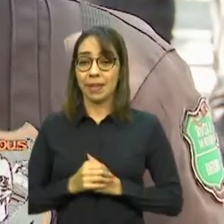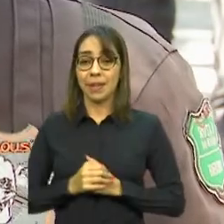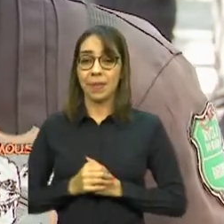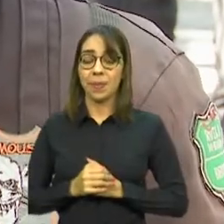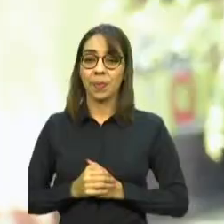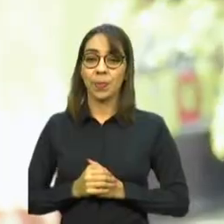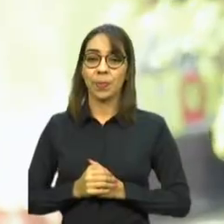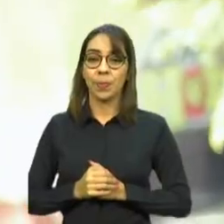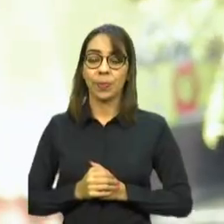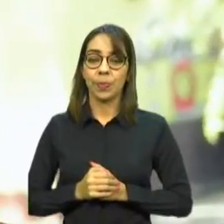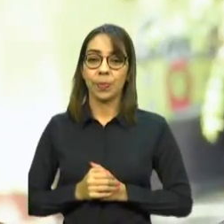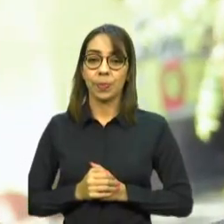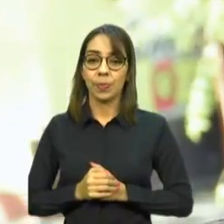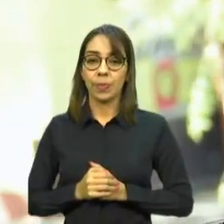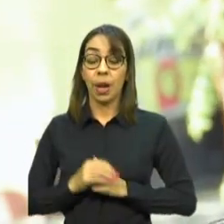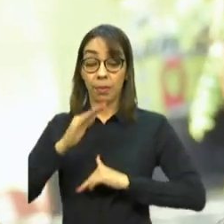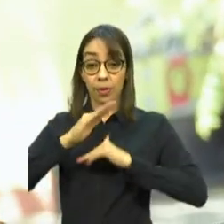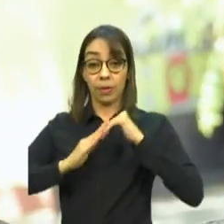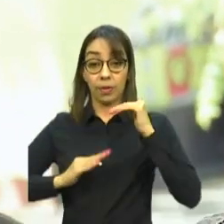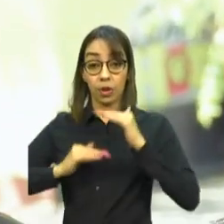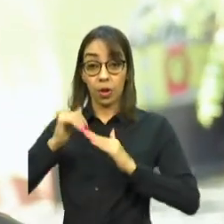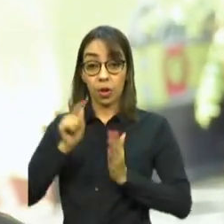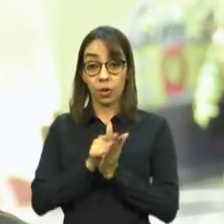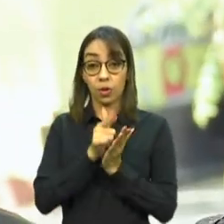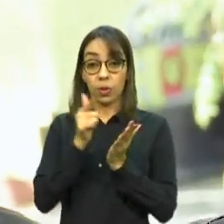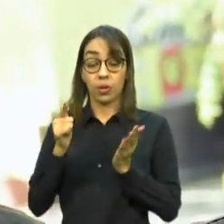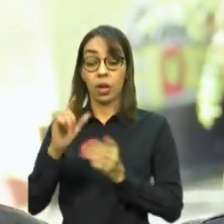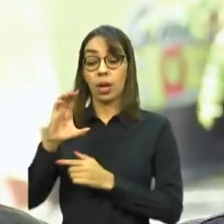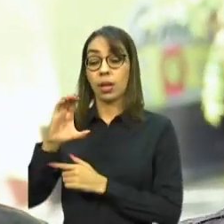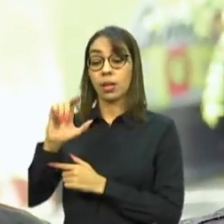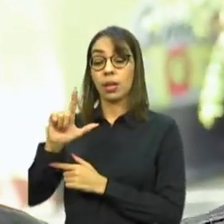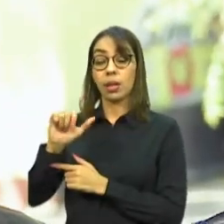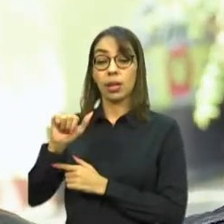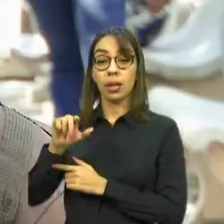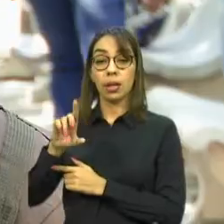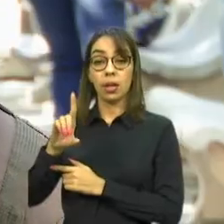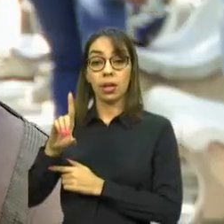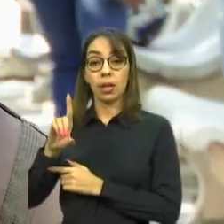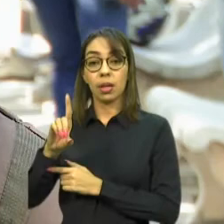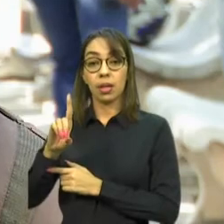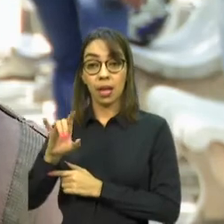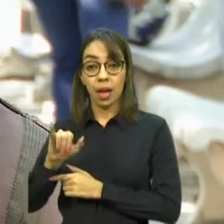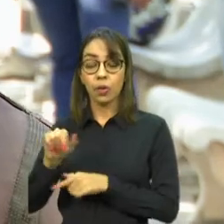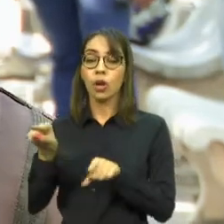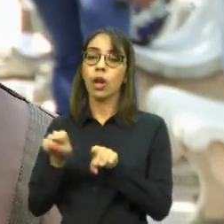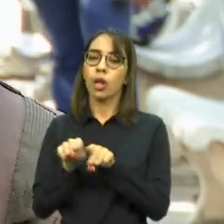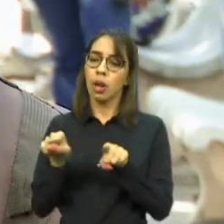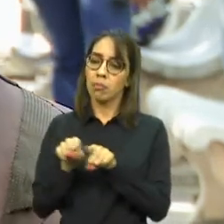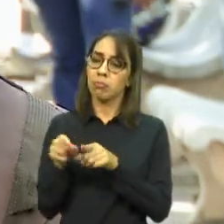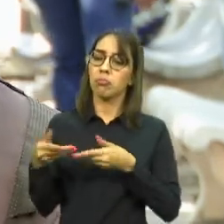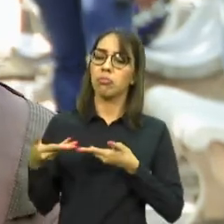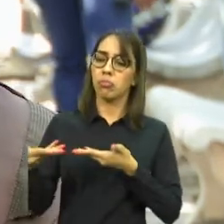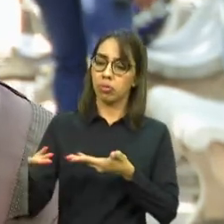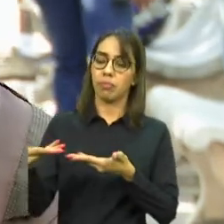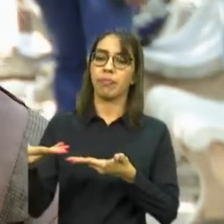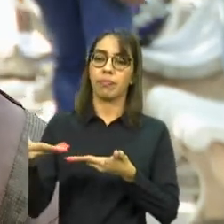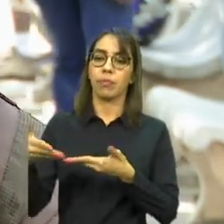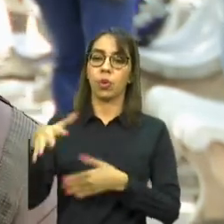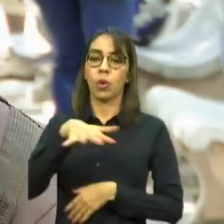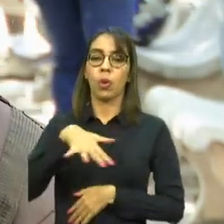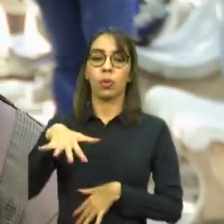A jornalista Cláudia Leite também foi bem recebida entre os motociclistas. Graças a Deus, hoje, né, no